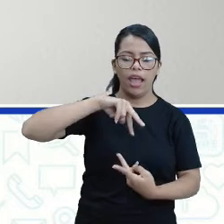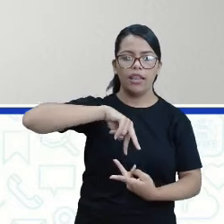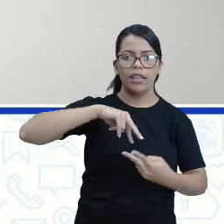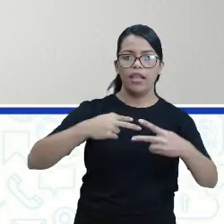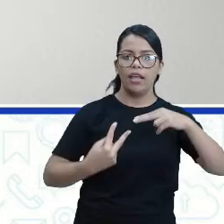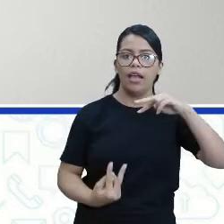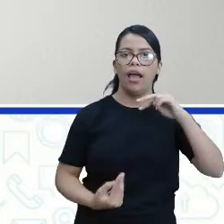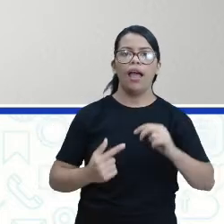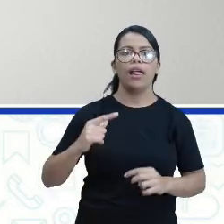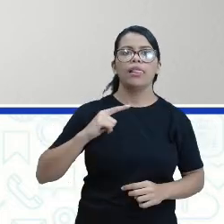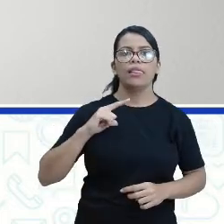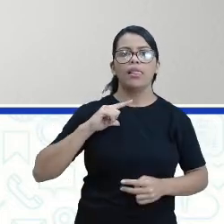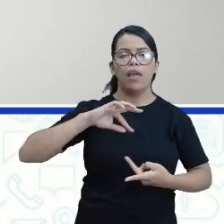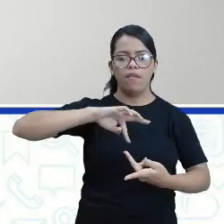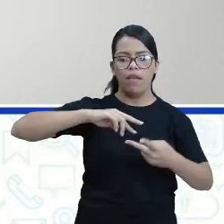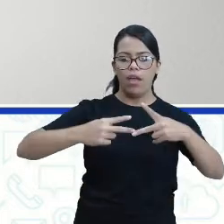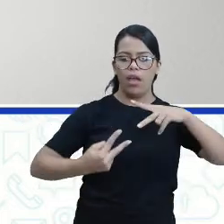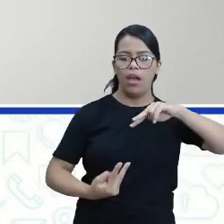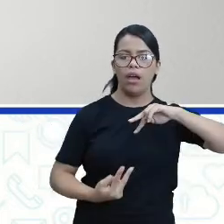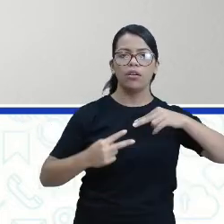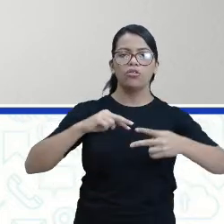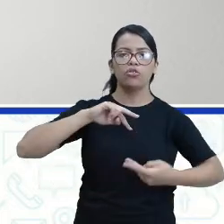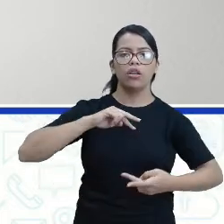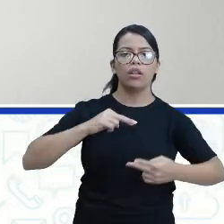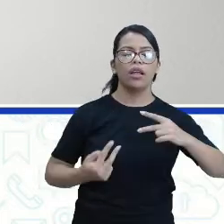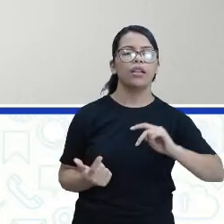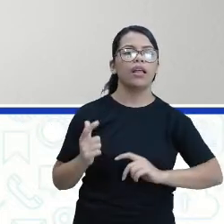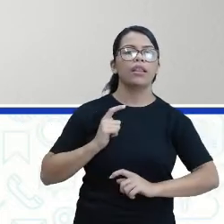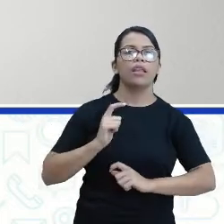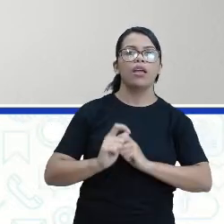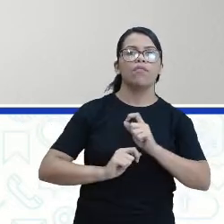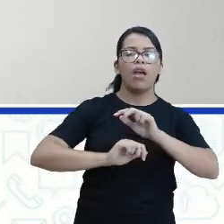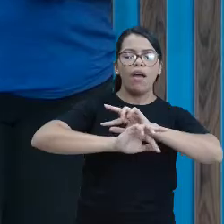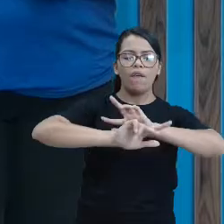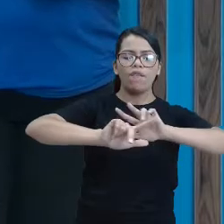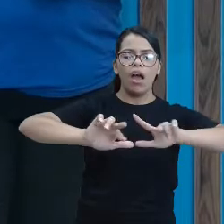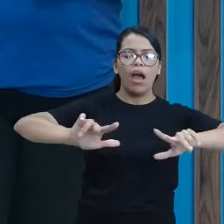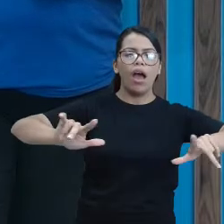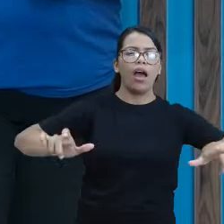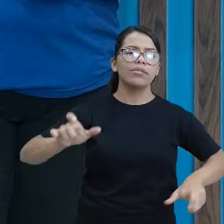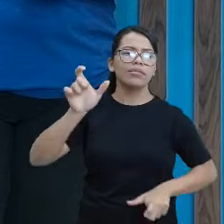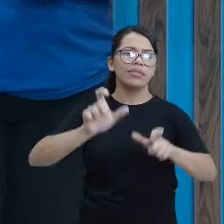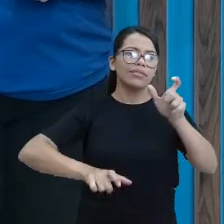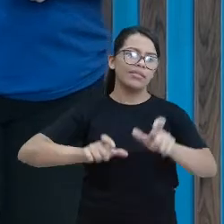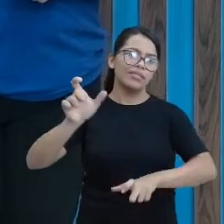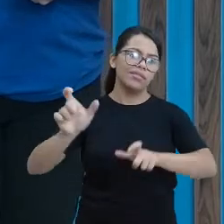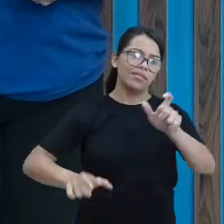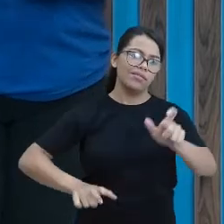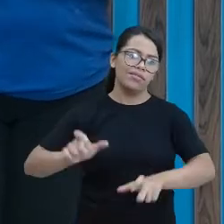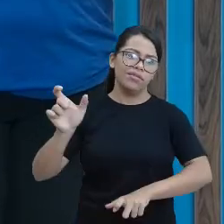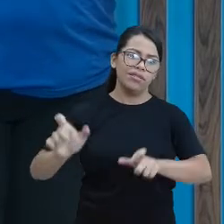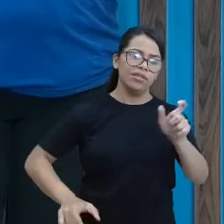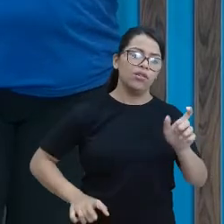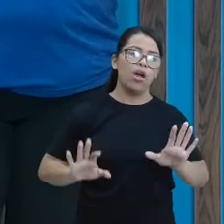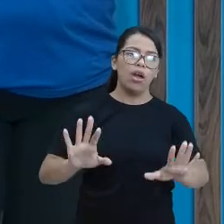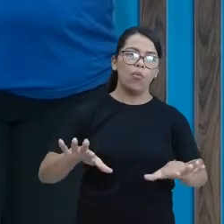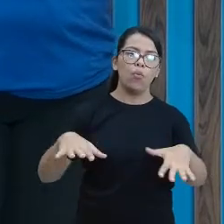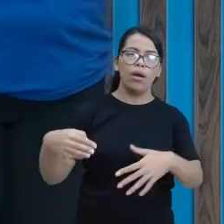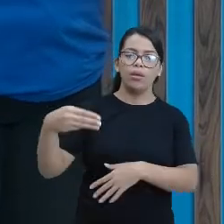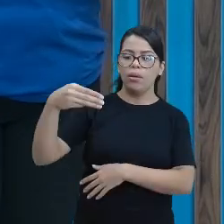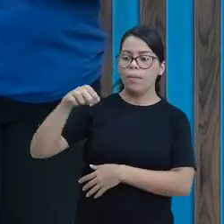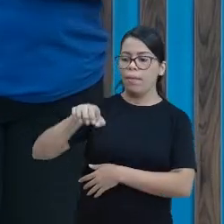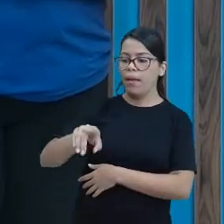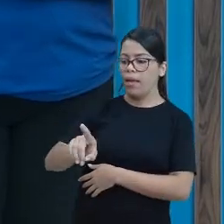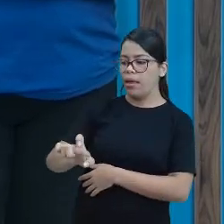Então, ó, gente, sem a genética, não haveria essa diversidade, né? Até Mendel chegar e começar com